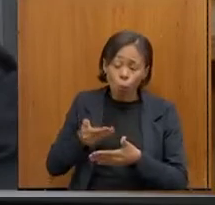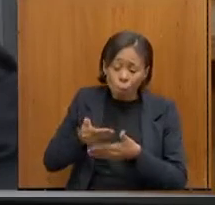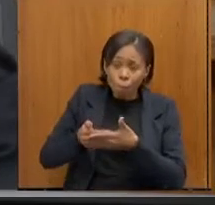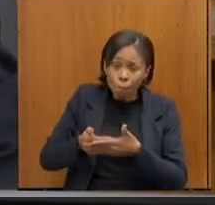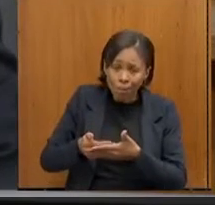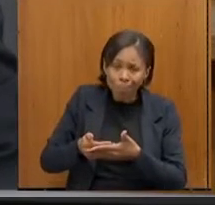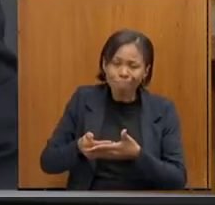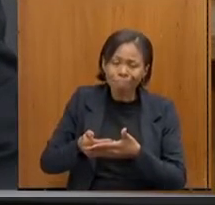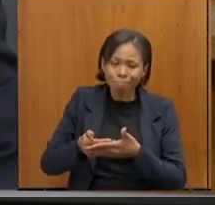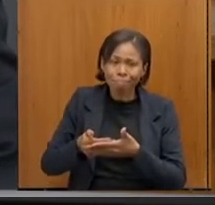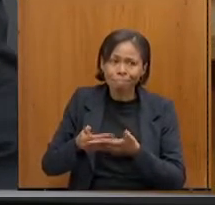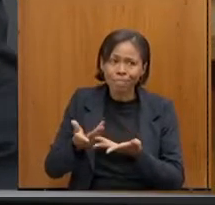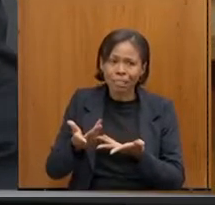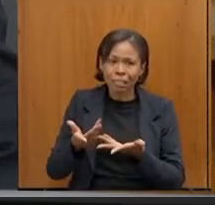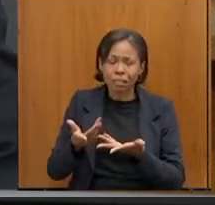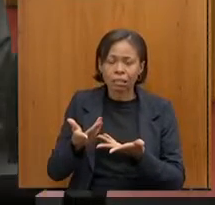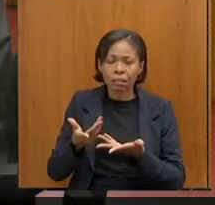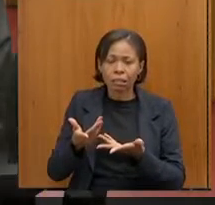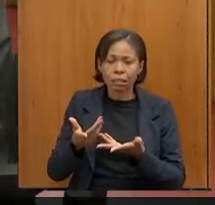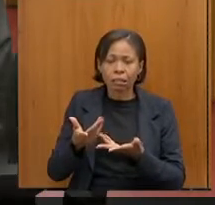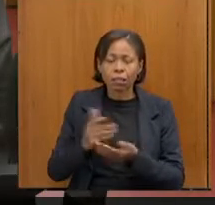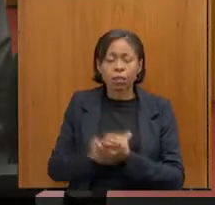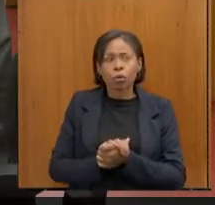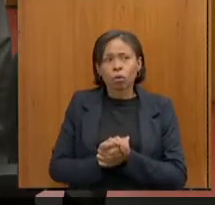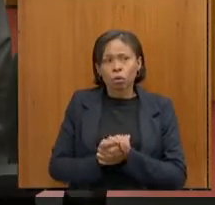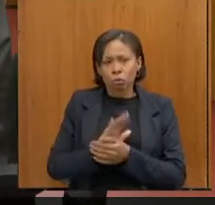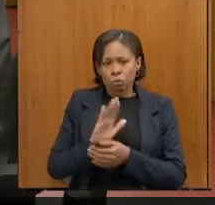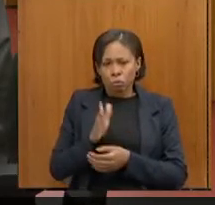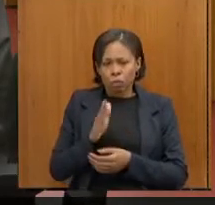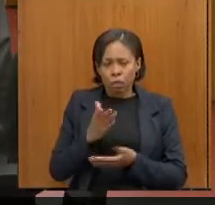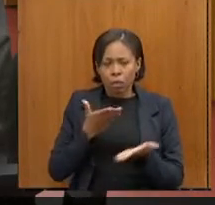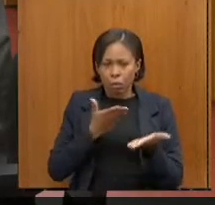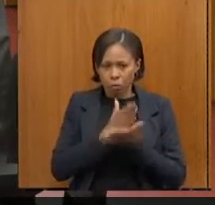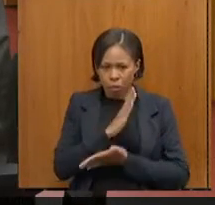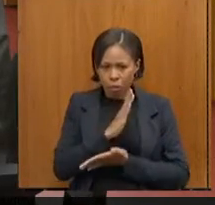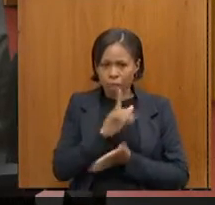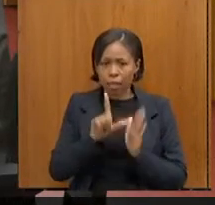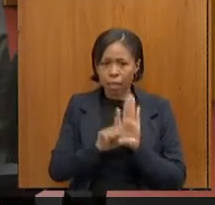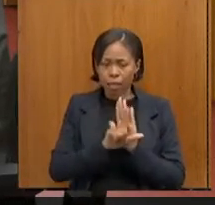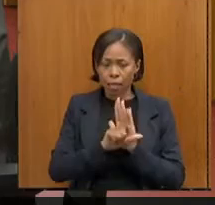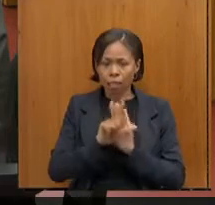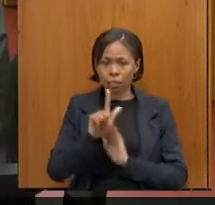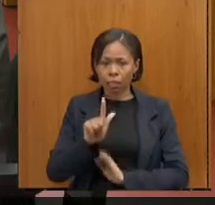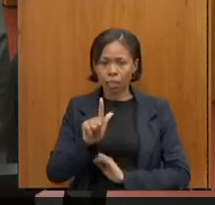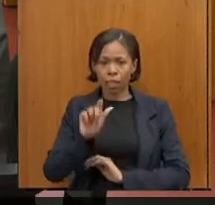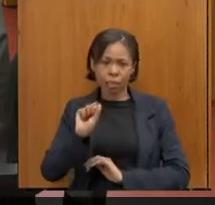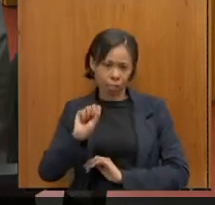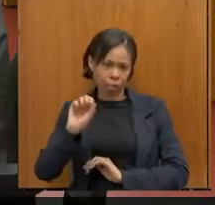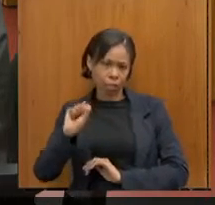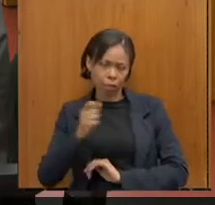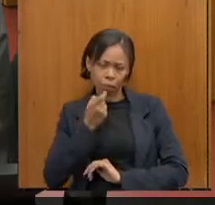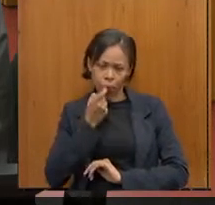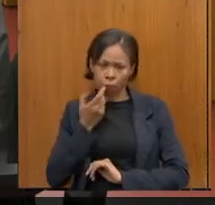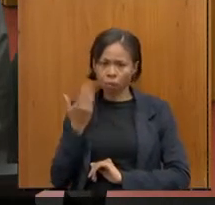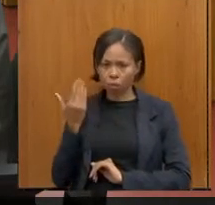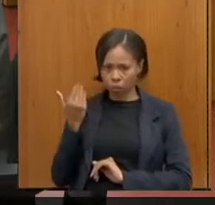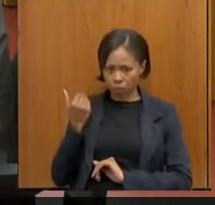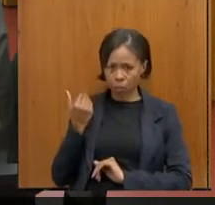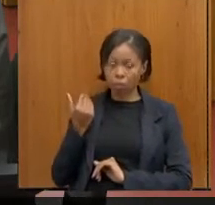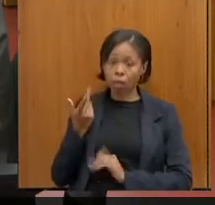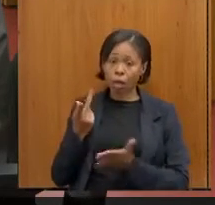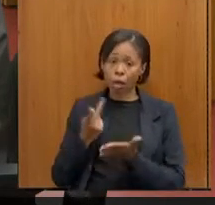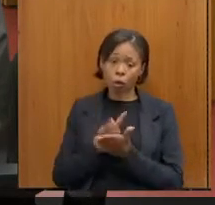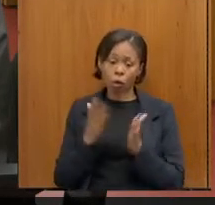a primeira coisa Deputado é houve uma aprovação da Lei do gsf é recentemente isso expandiu